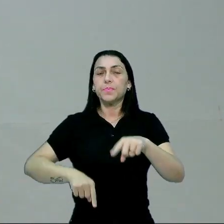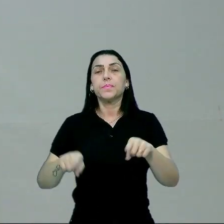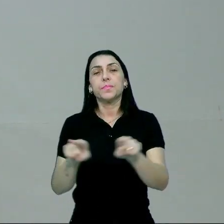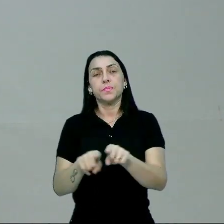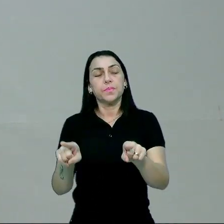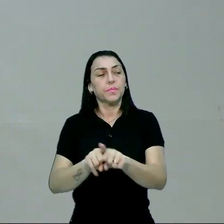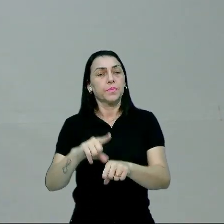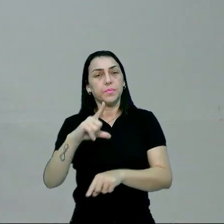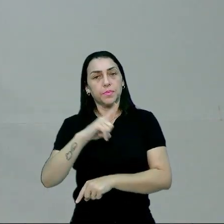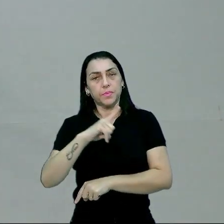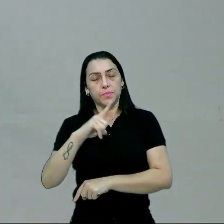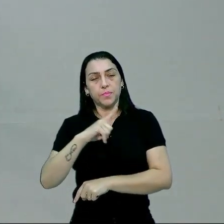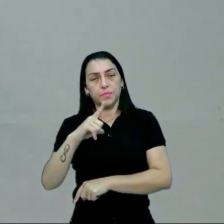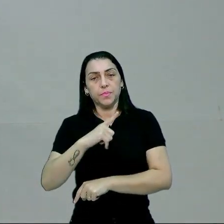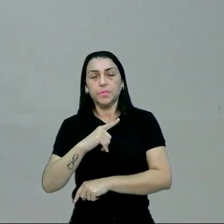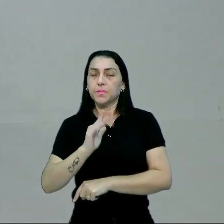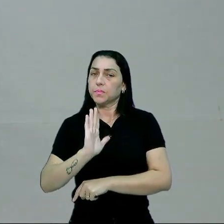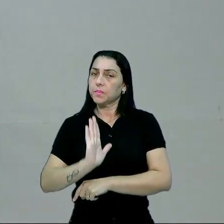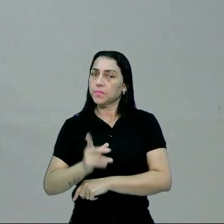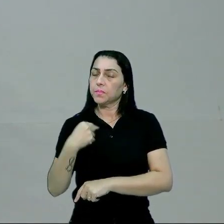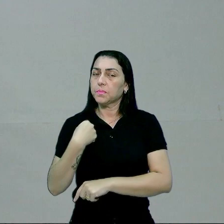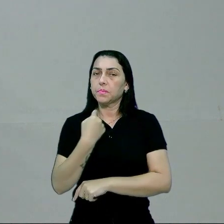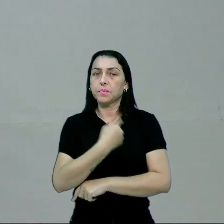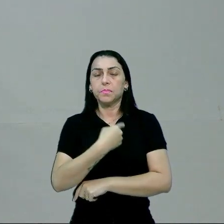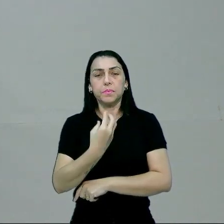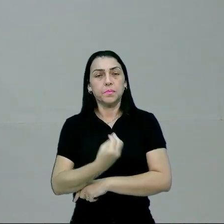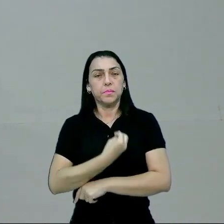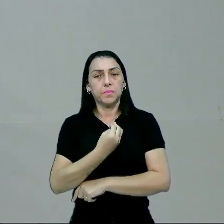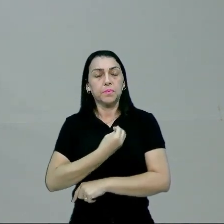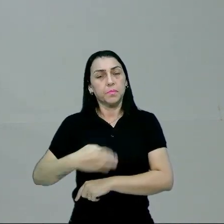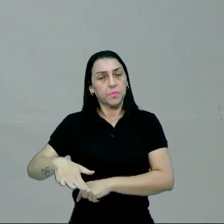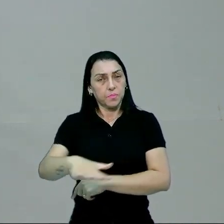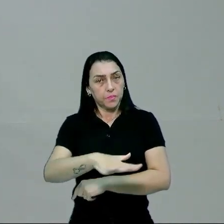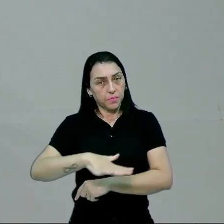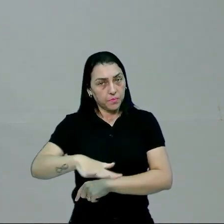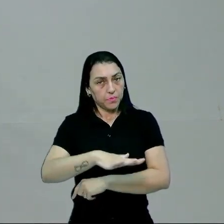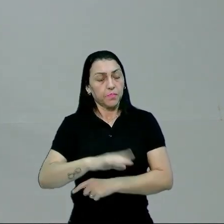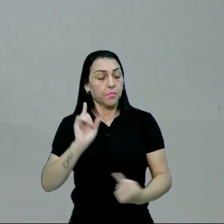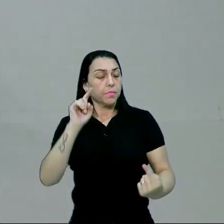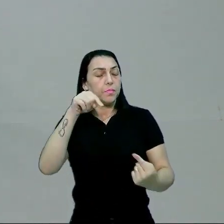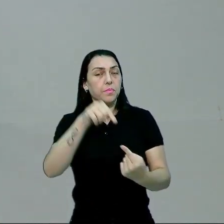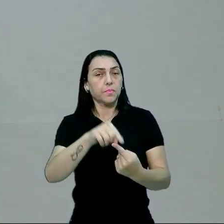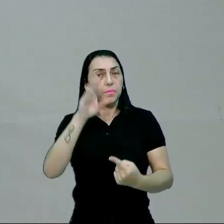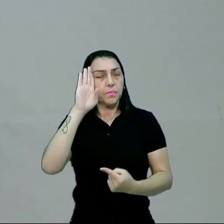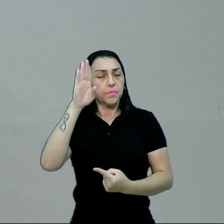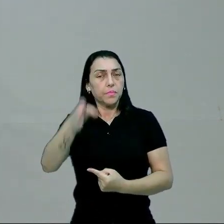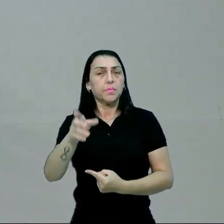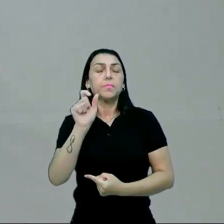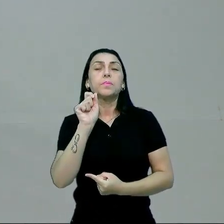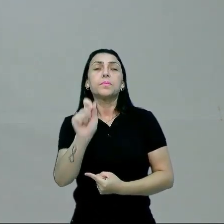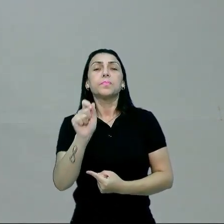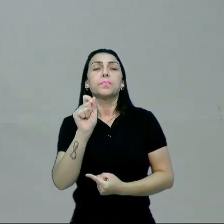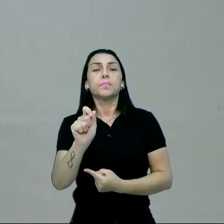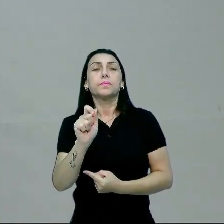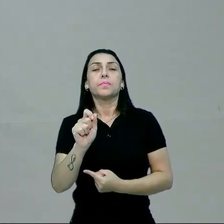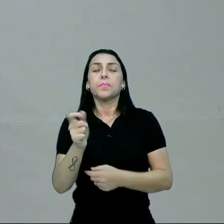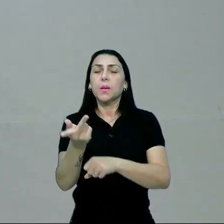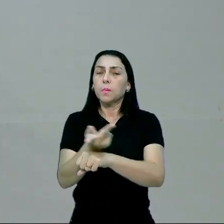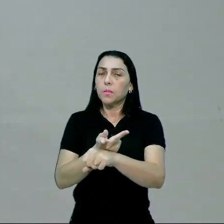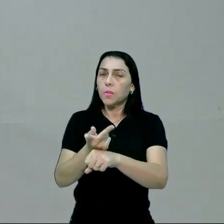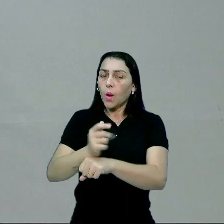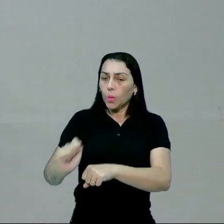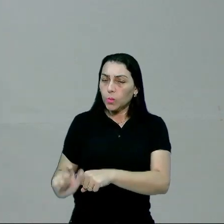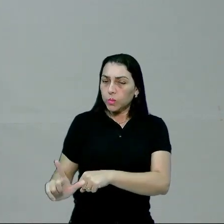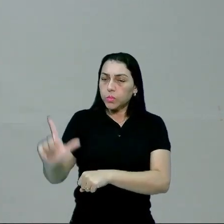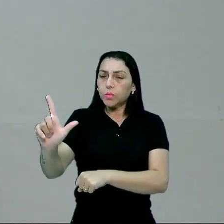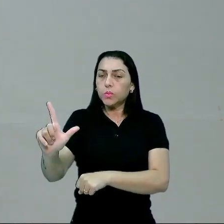então existentes, já que nós vivemos em uma sociedade em que o objetivo primordial é a busca do